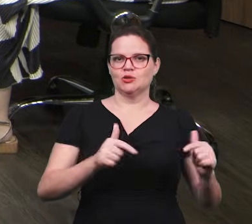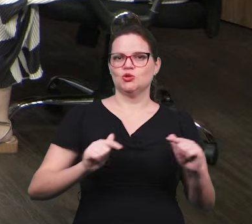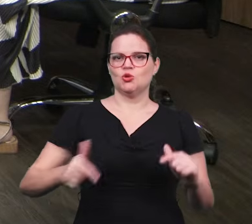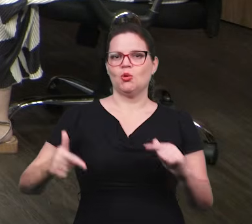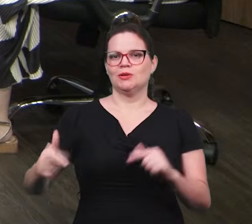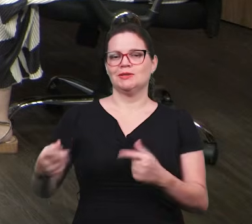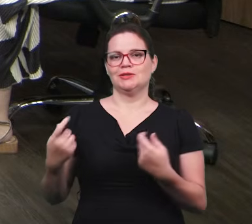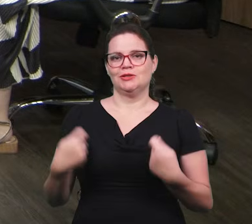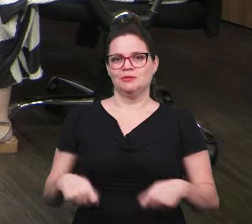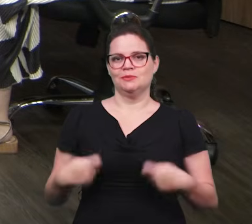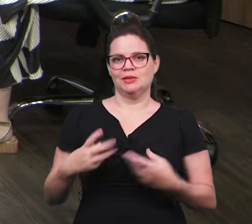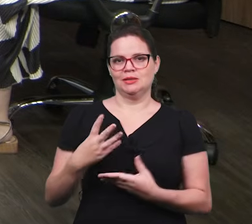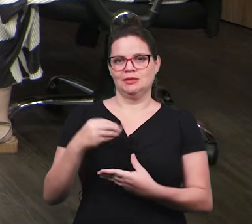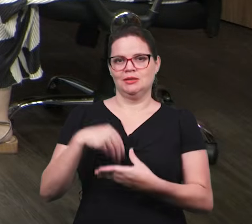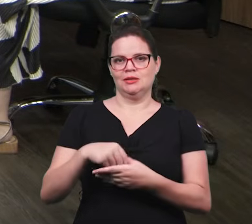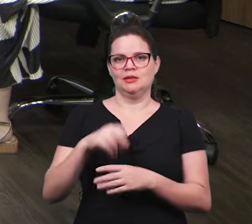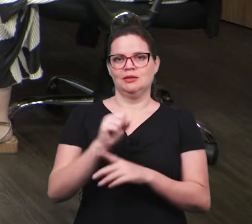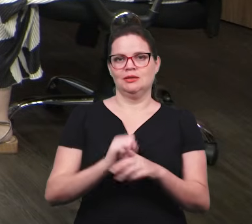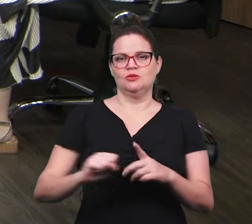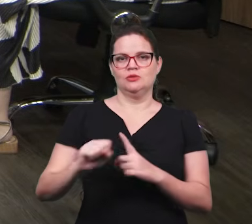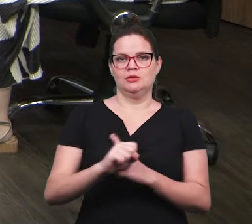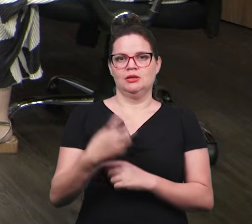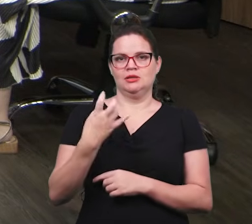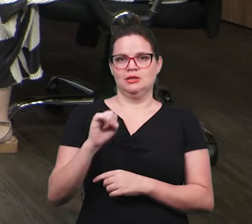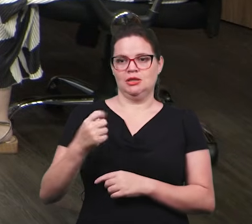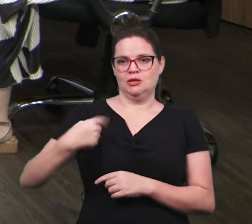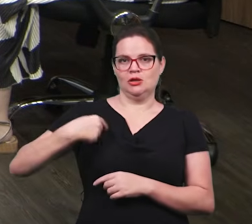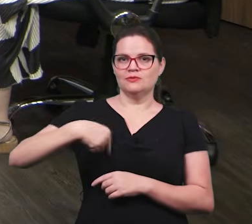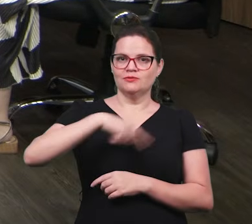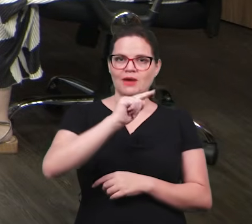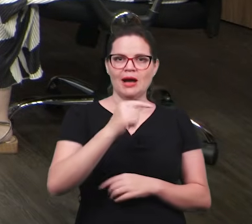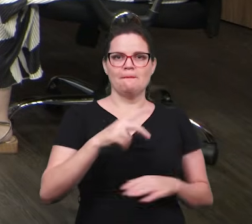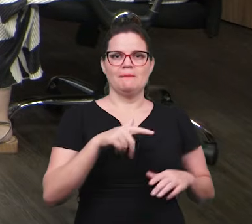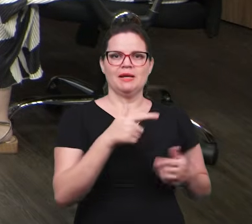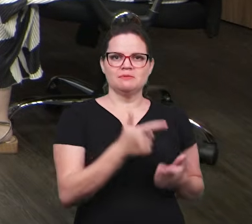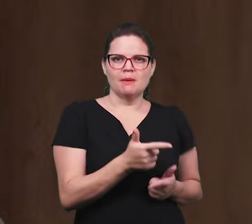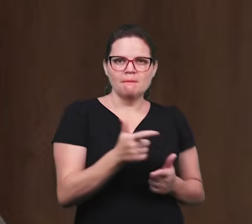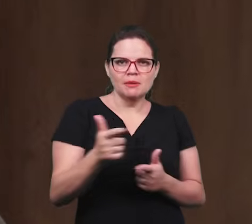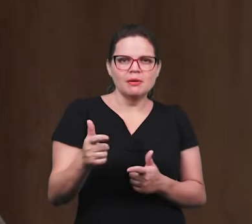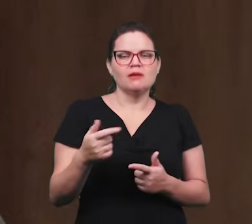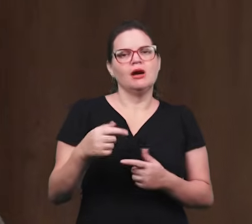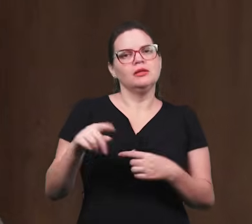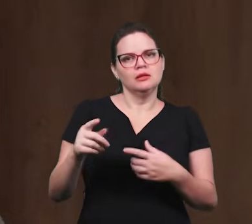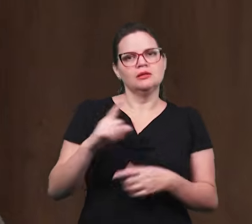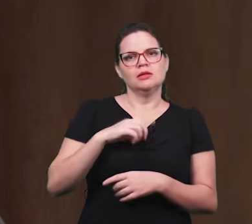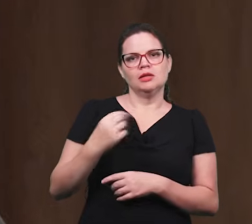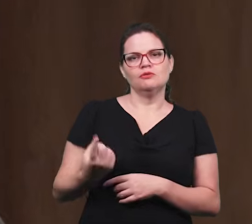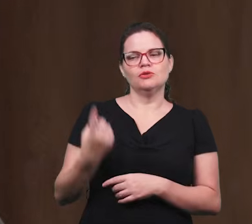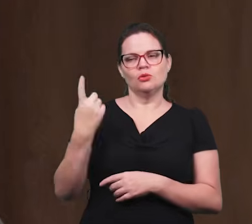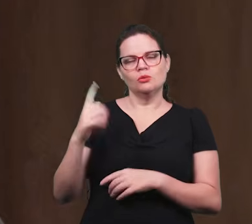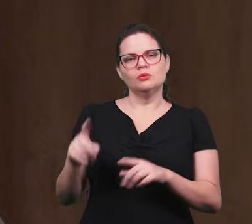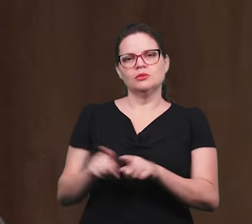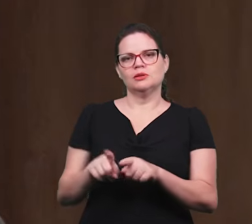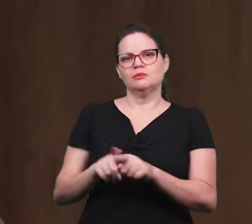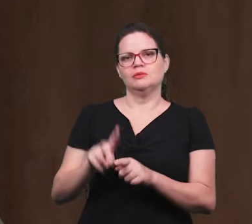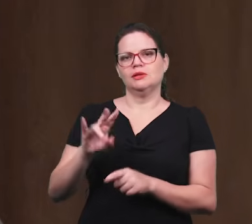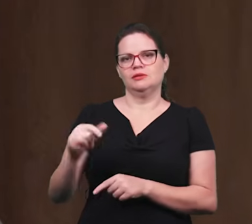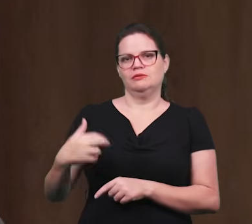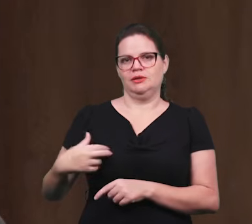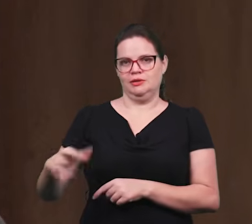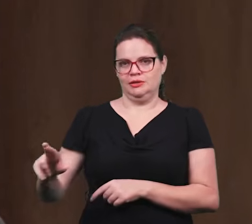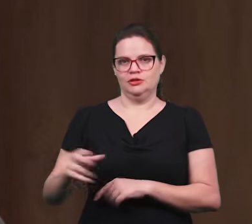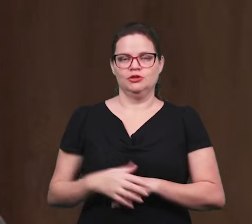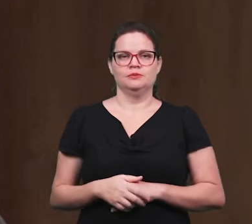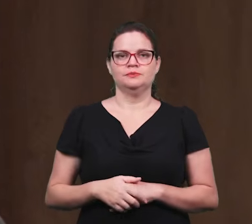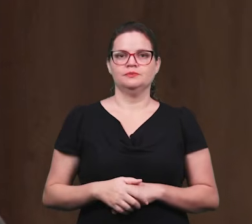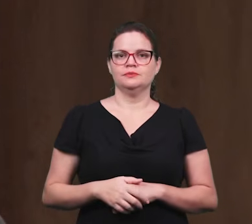desenvolver dentro da sociedade quando estamos em operações, um deles é a capelania militar. E o que faz um capelão? Ele